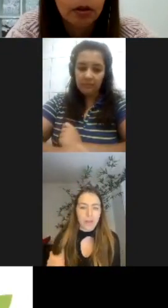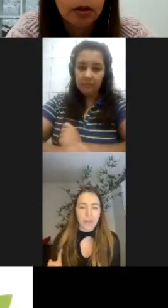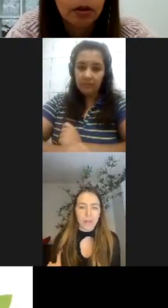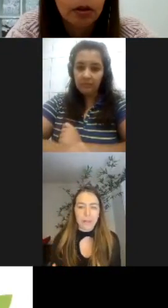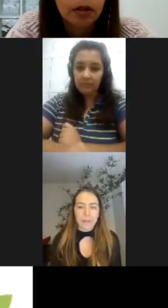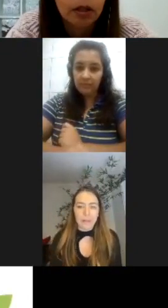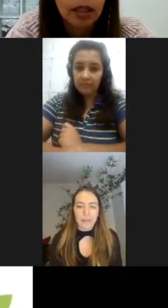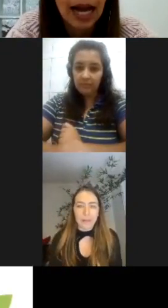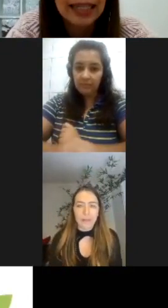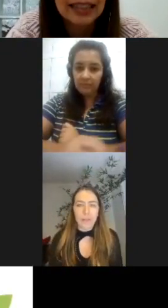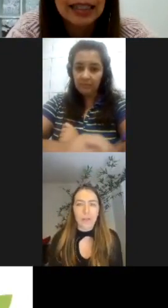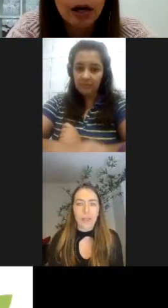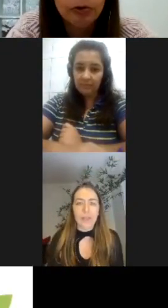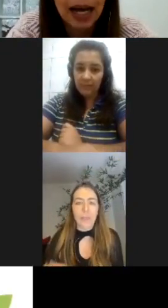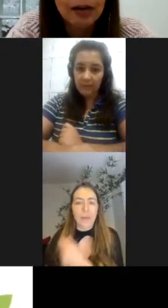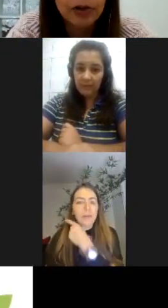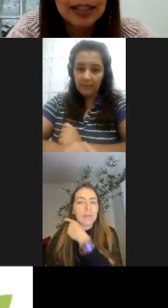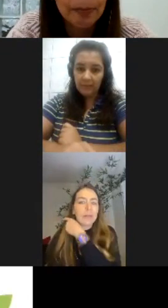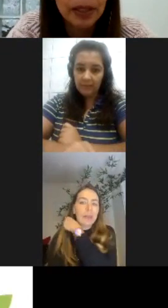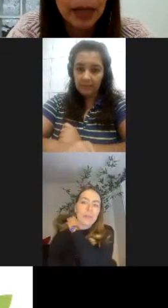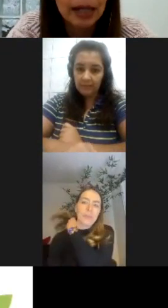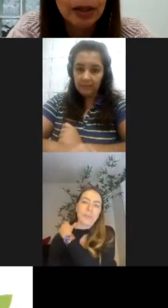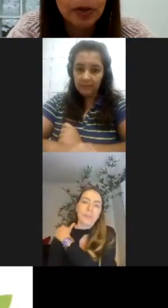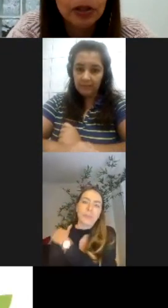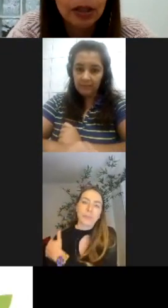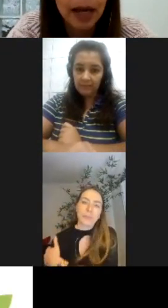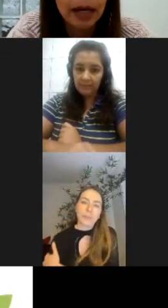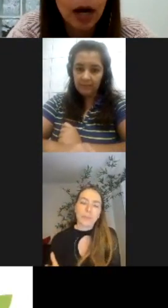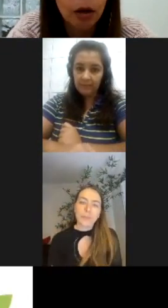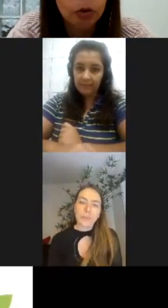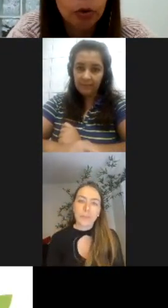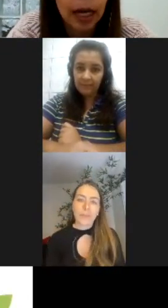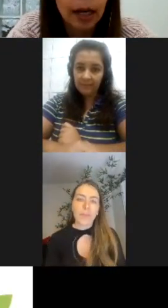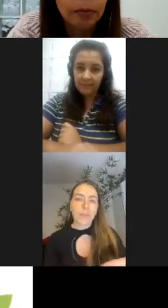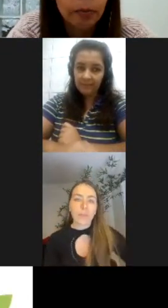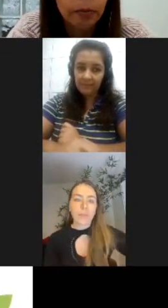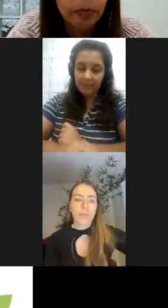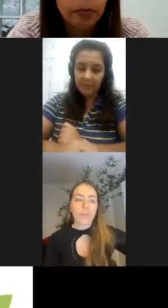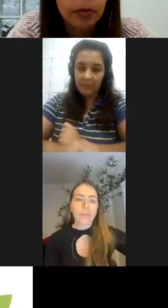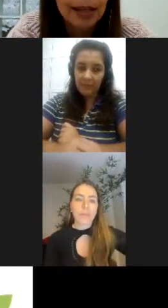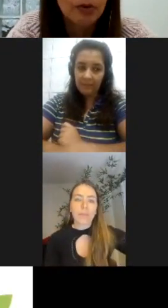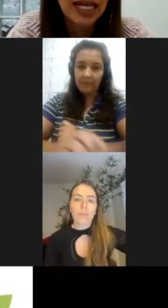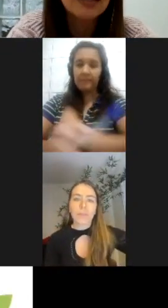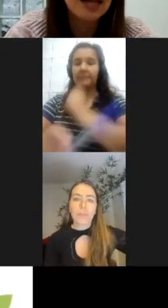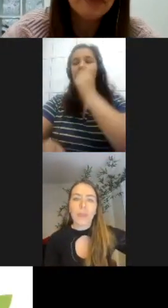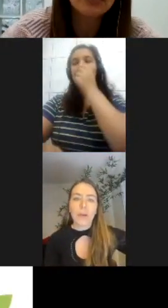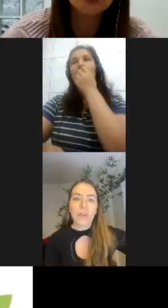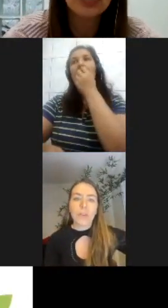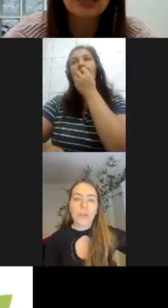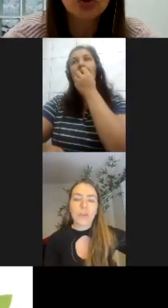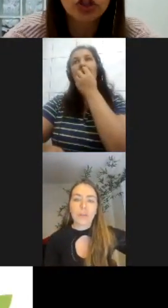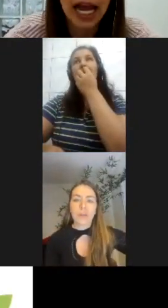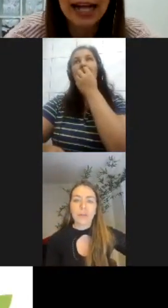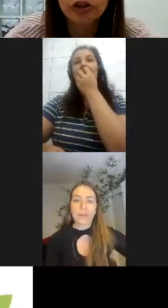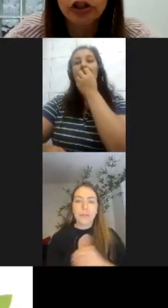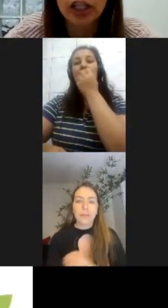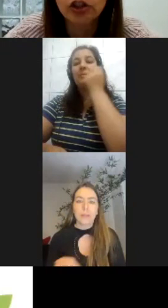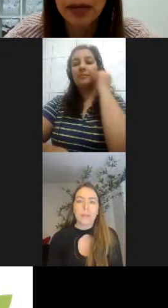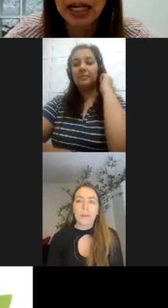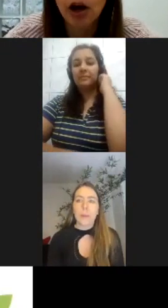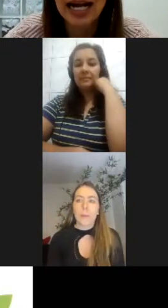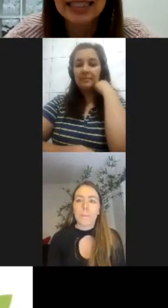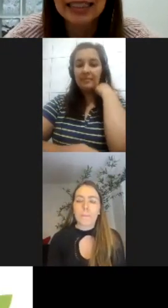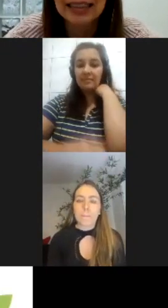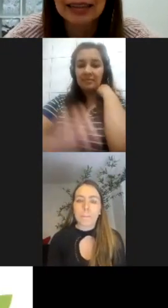áudios? Ainda não, quiser perguntar. Você primeiro, depois eu libero o áudio, tá? Se alguém quiser no chat,